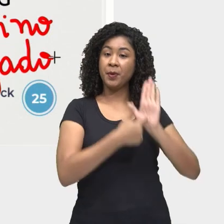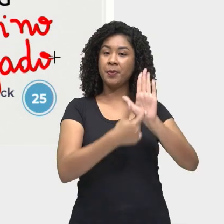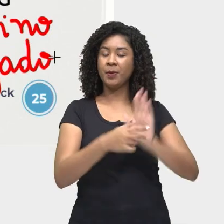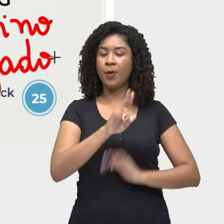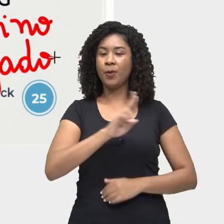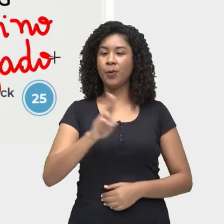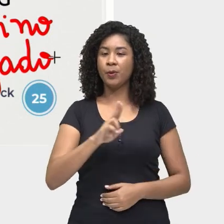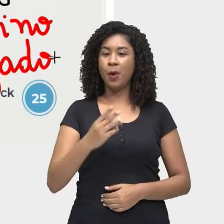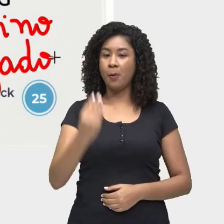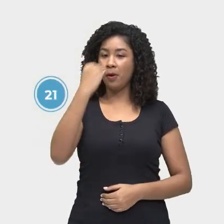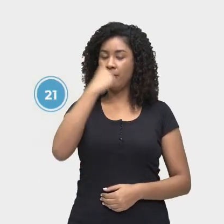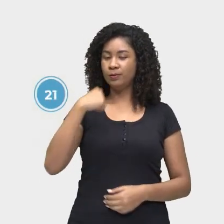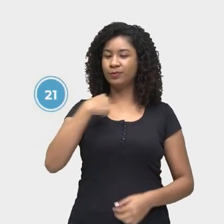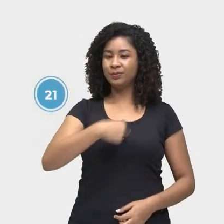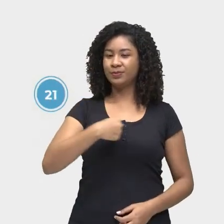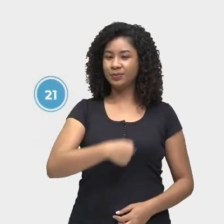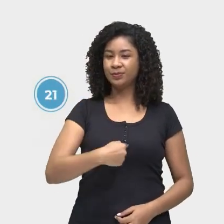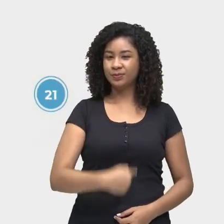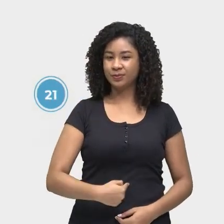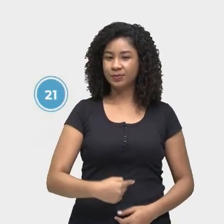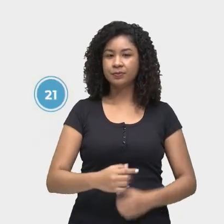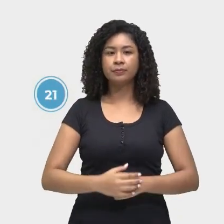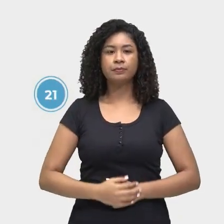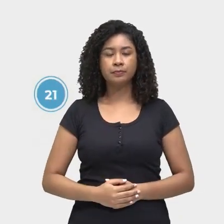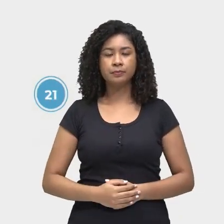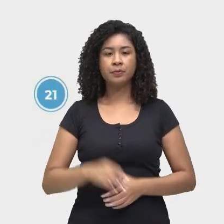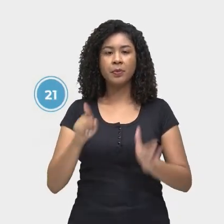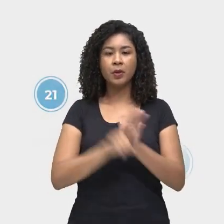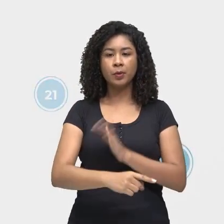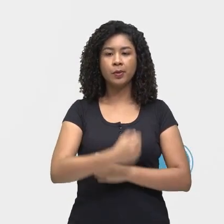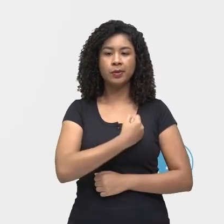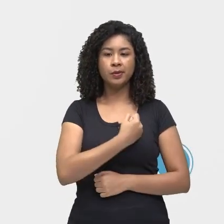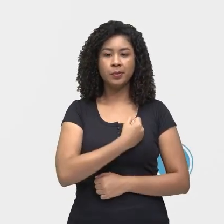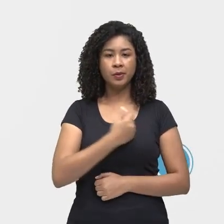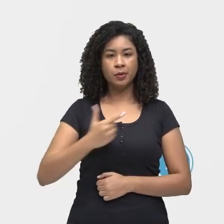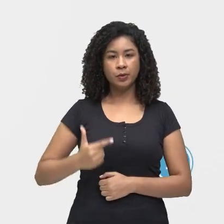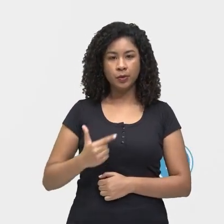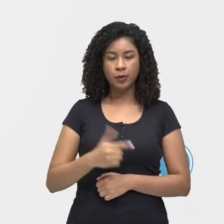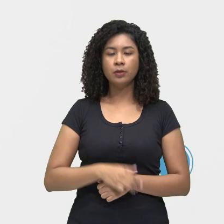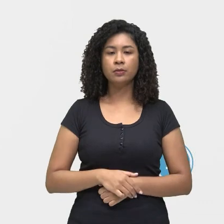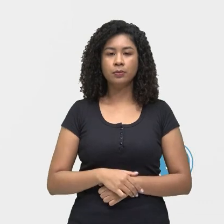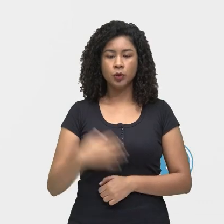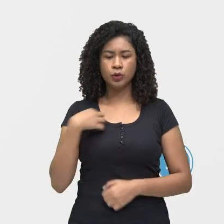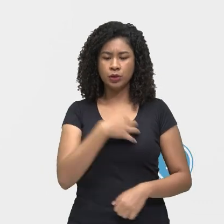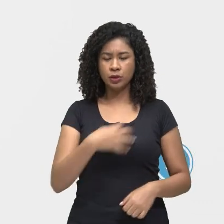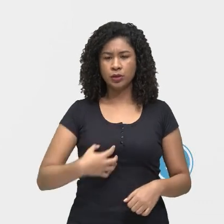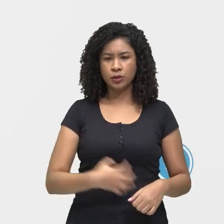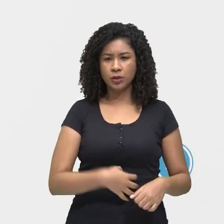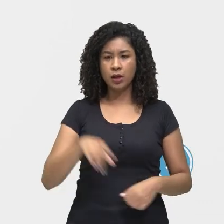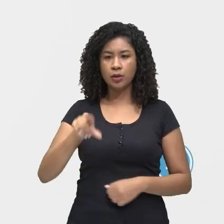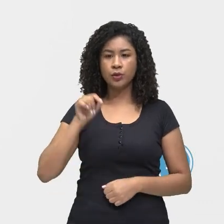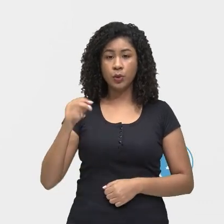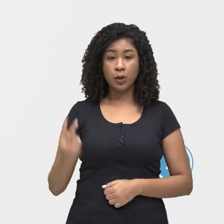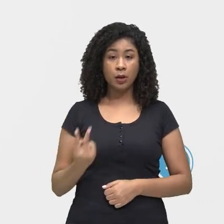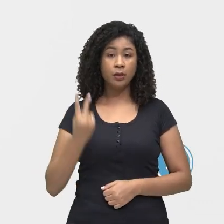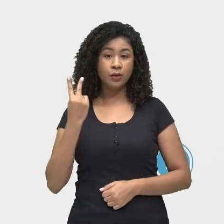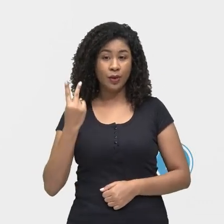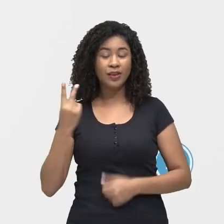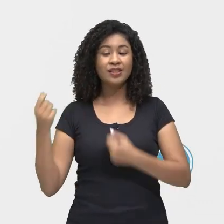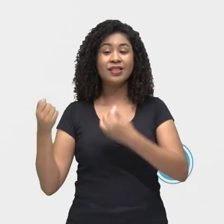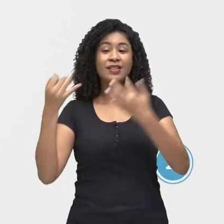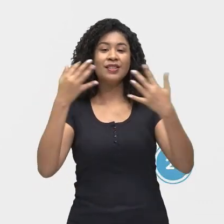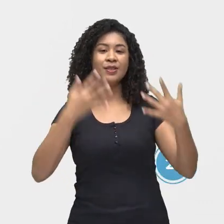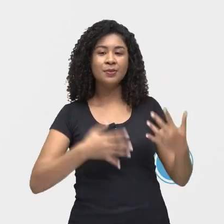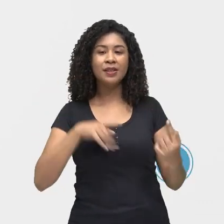Vamos para outra questão. Escolha 2 órgãos do sistema digestório e escreva suas funções. Então, nós tivemos vários órgãos